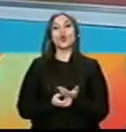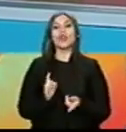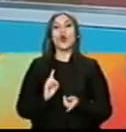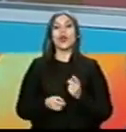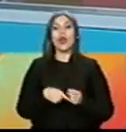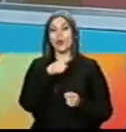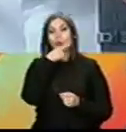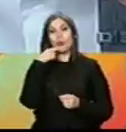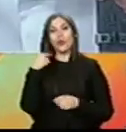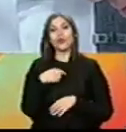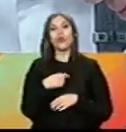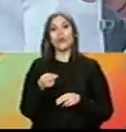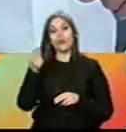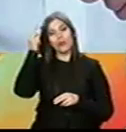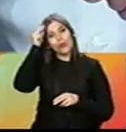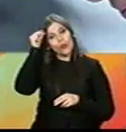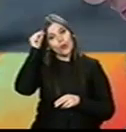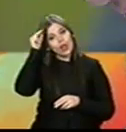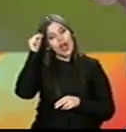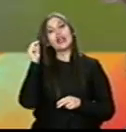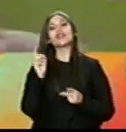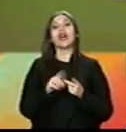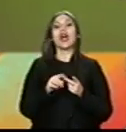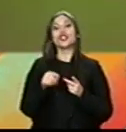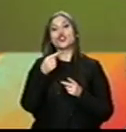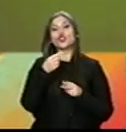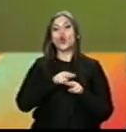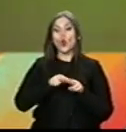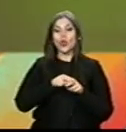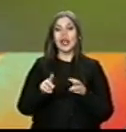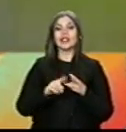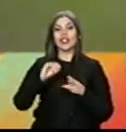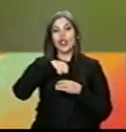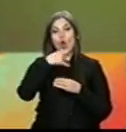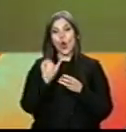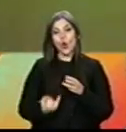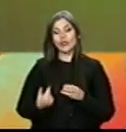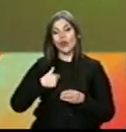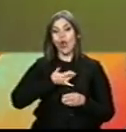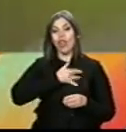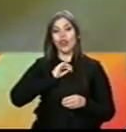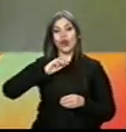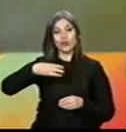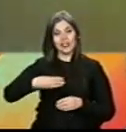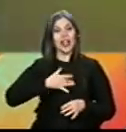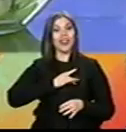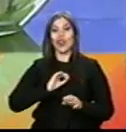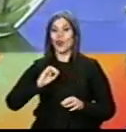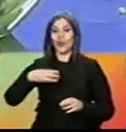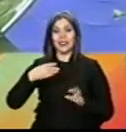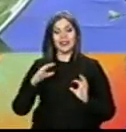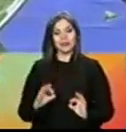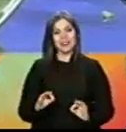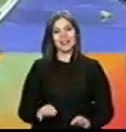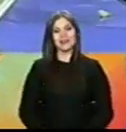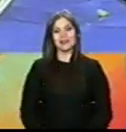bolacha, bolo de chocolate e bolo de iogurte. E bolo de iogurte. Oh, qualquer um dos três serve para mim. Gosto também. Não sei escolher. A próxima vez